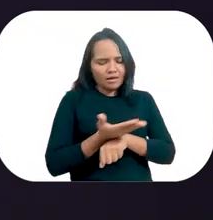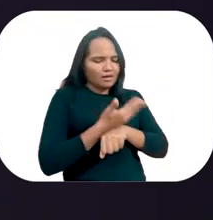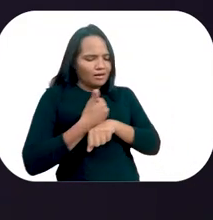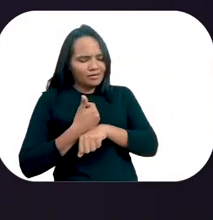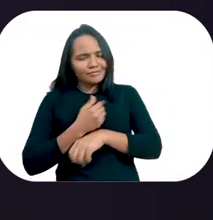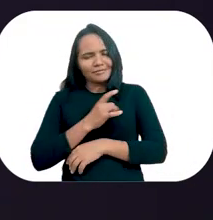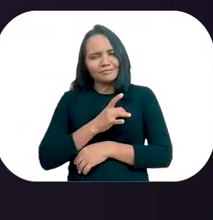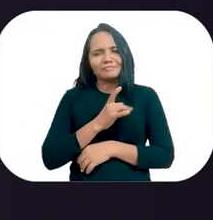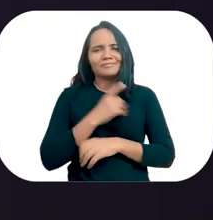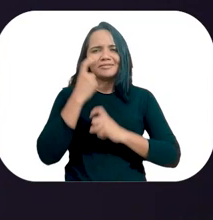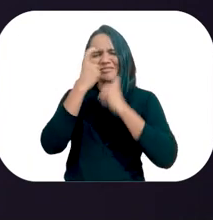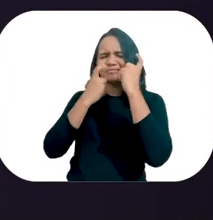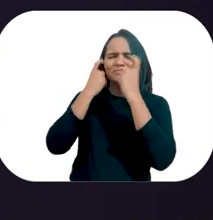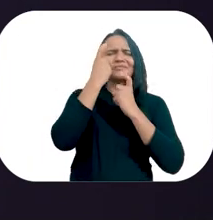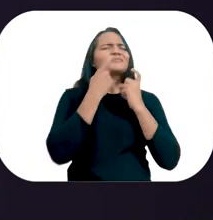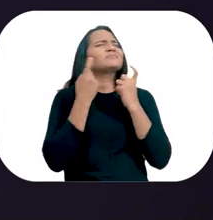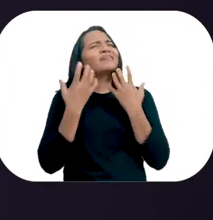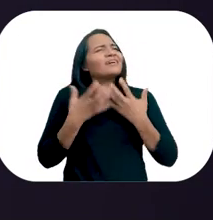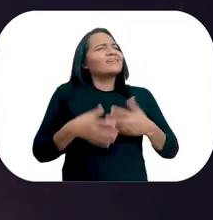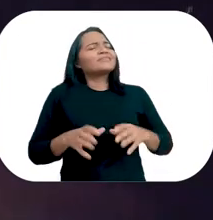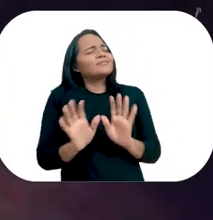acabando com o seu medo.